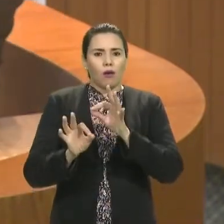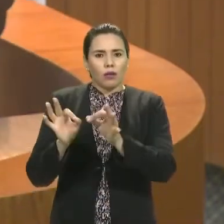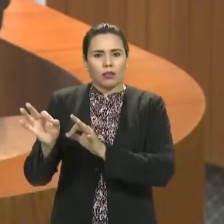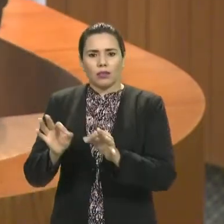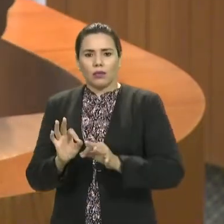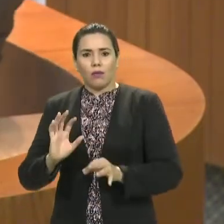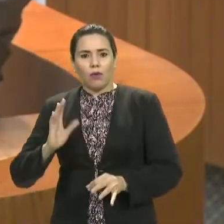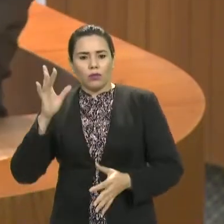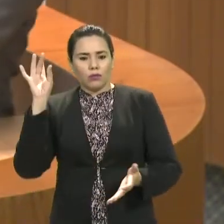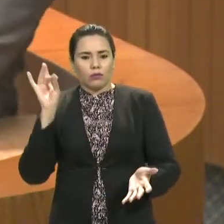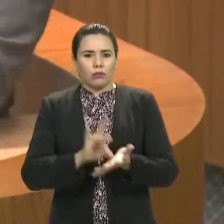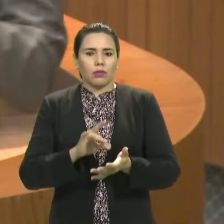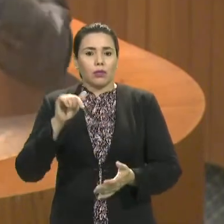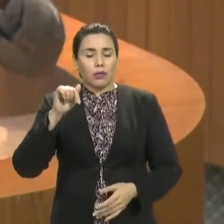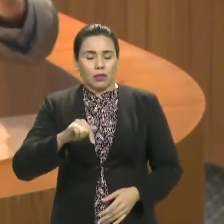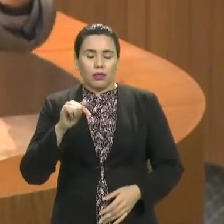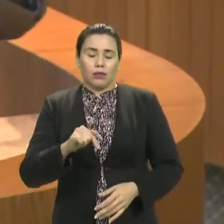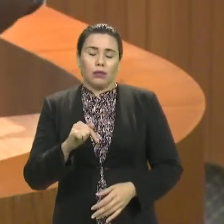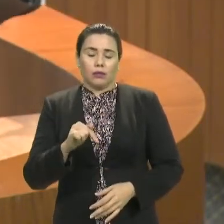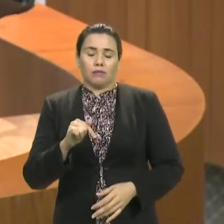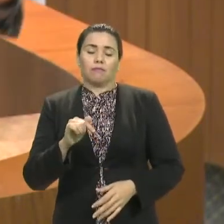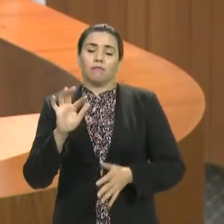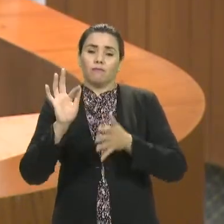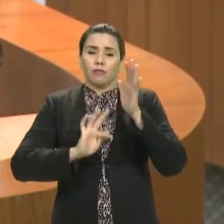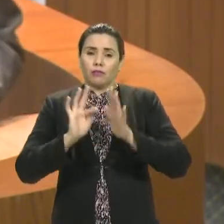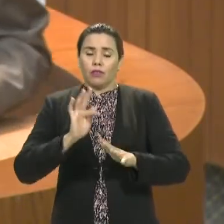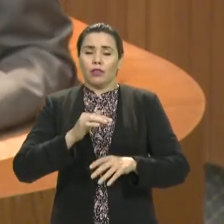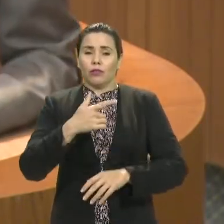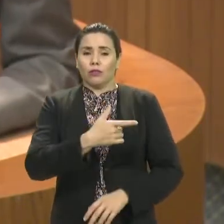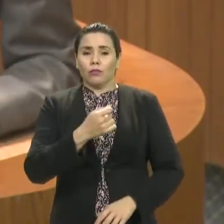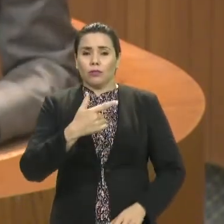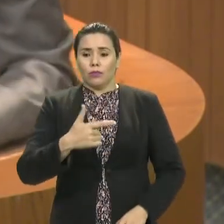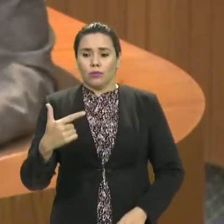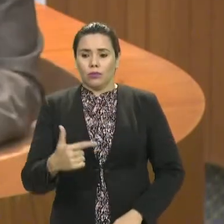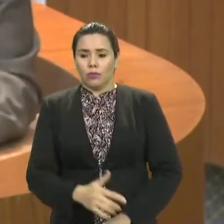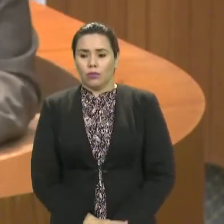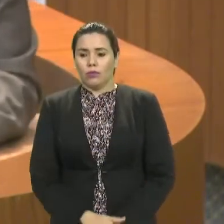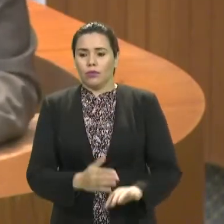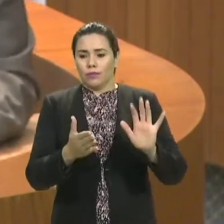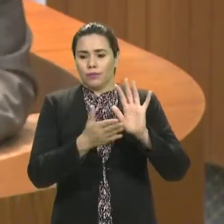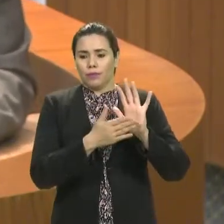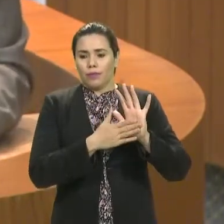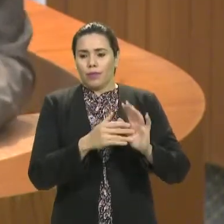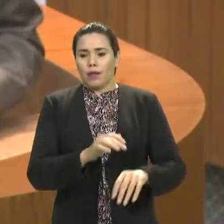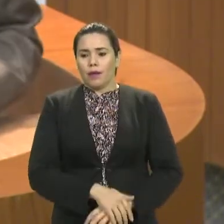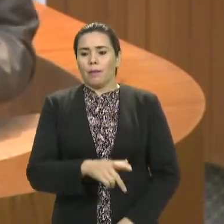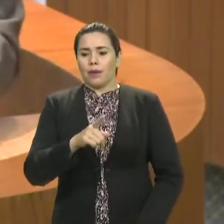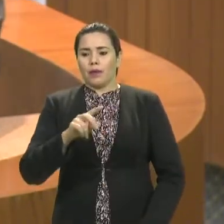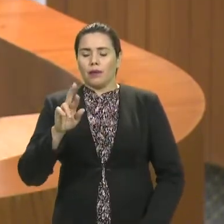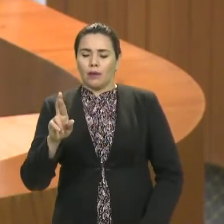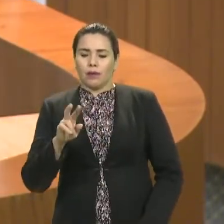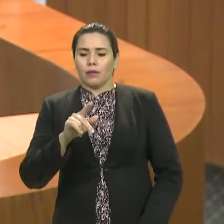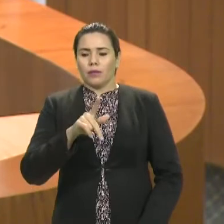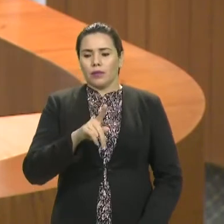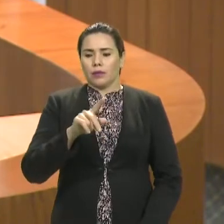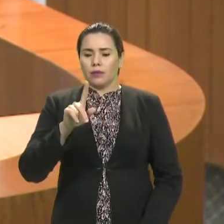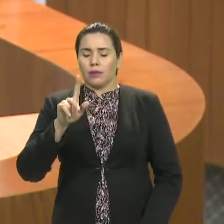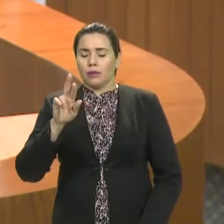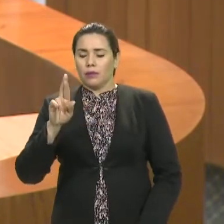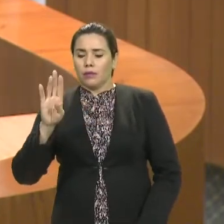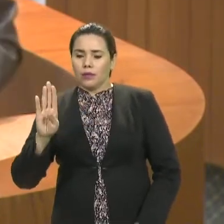de bloco que está PRB, que traz o deputado Vinícius Louro